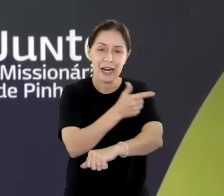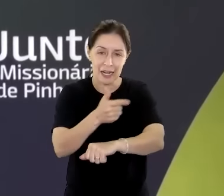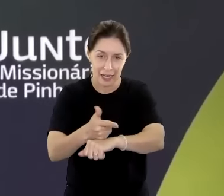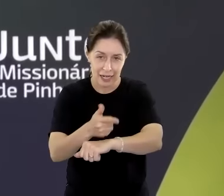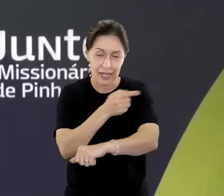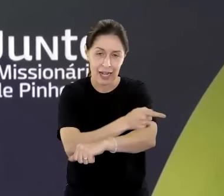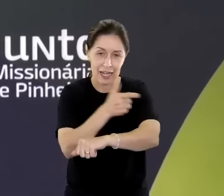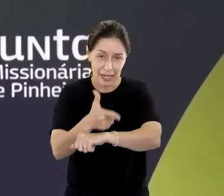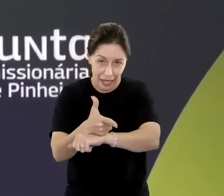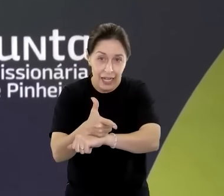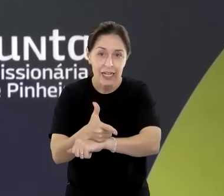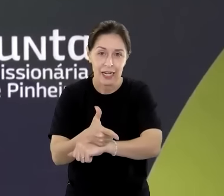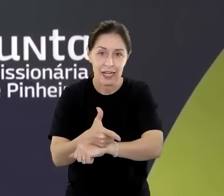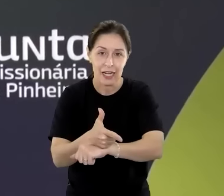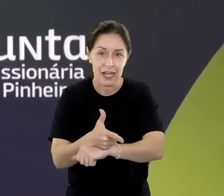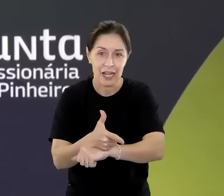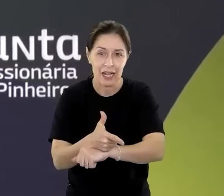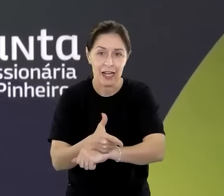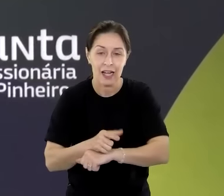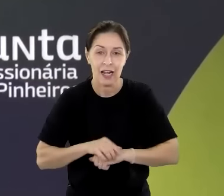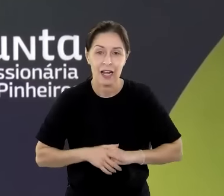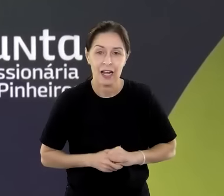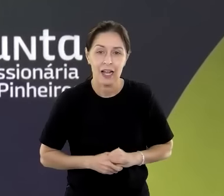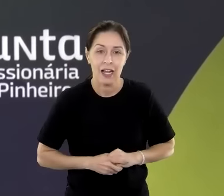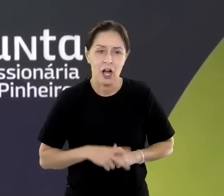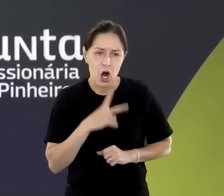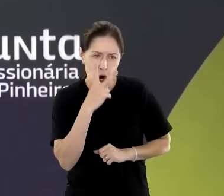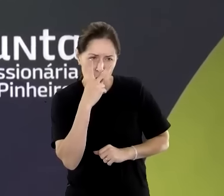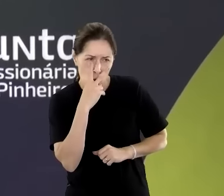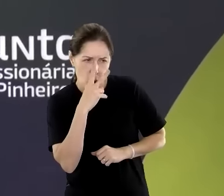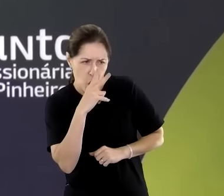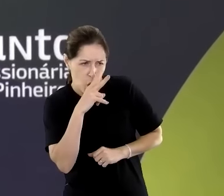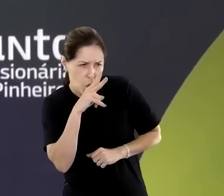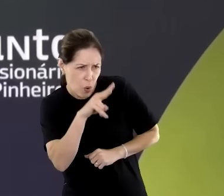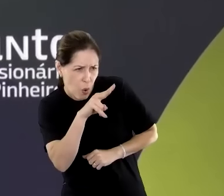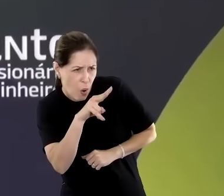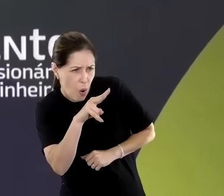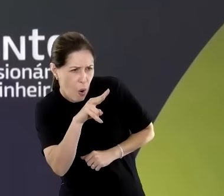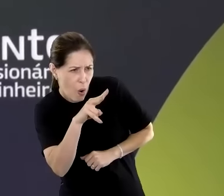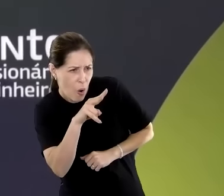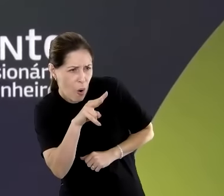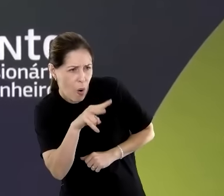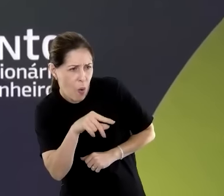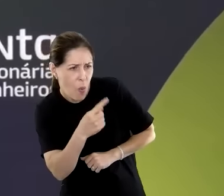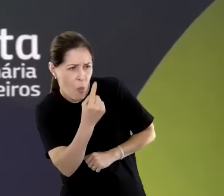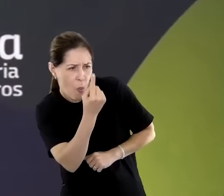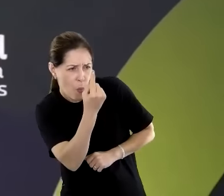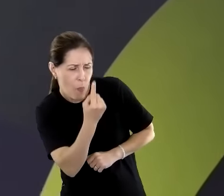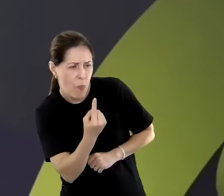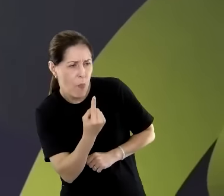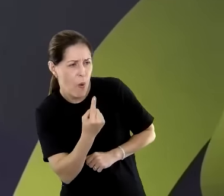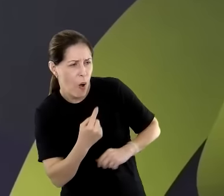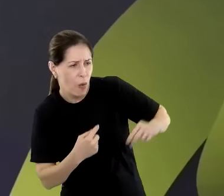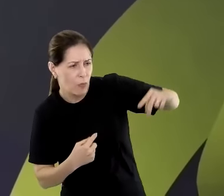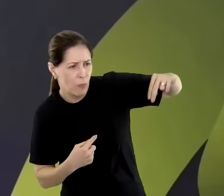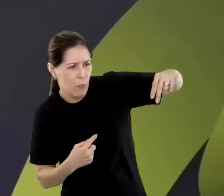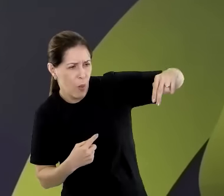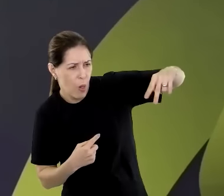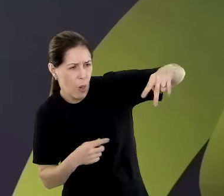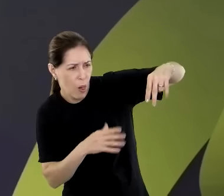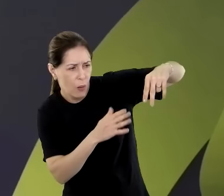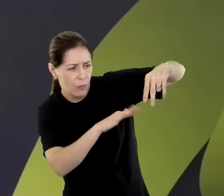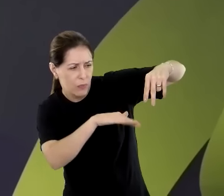passadas 3 horas da madrugada, alguém andando em cima do mar. Eu nunca vi ninguém andando em cima do mar. É um fantasma! E todo mundo ficou apavorado. Era a